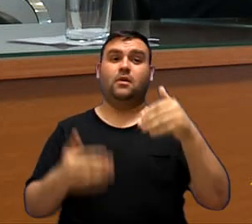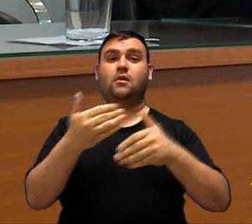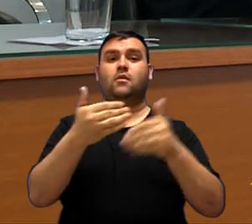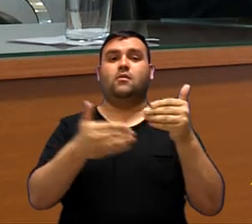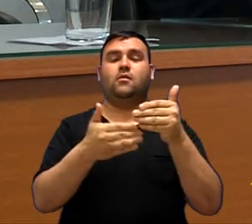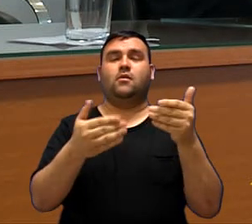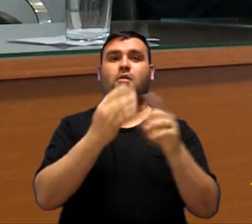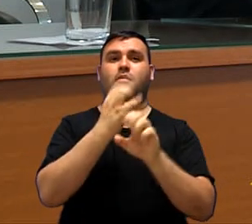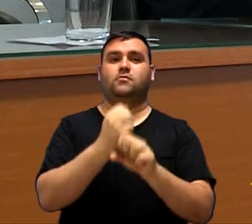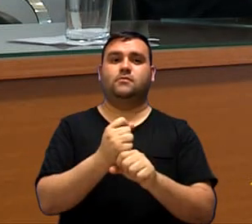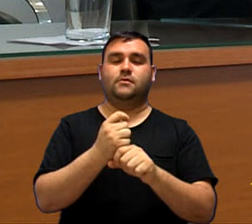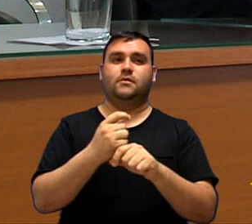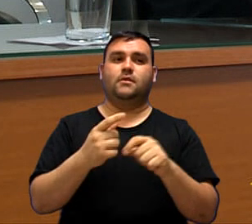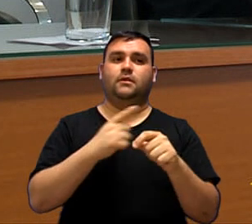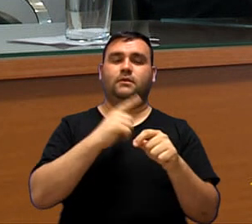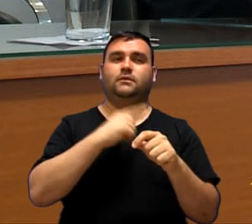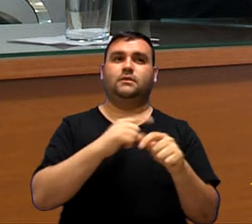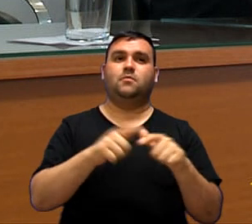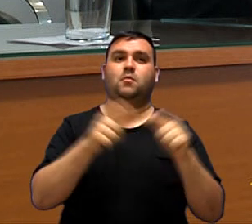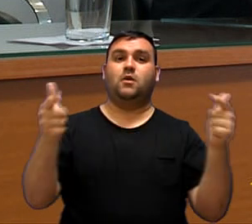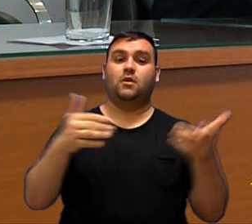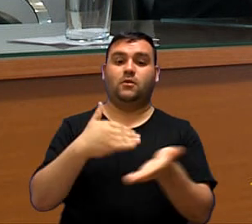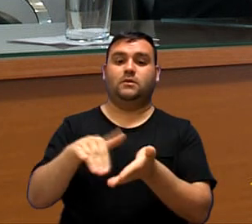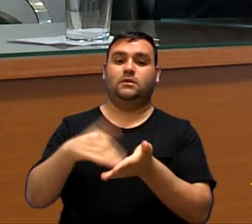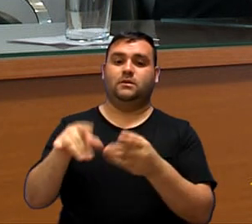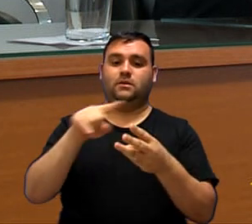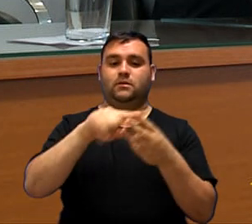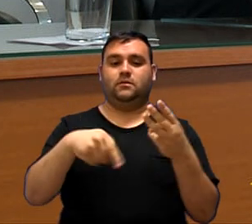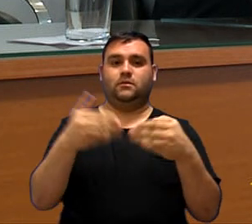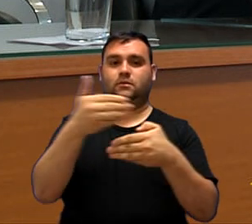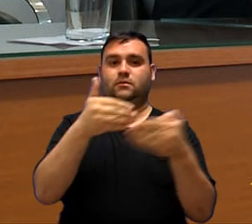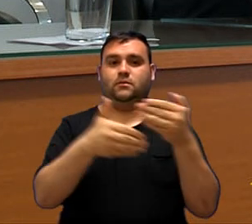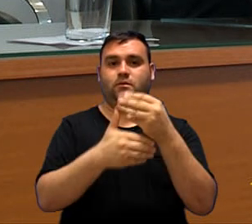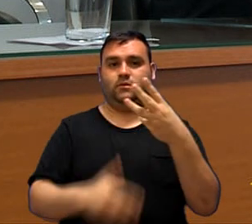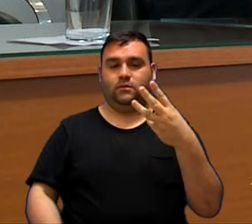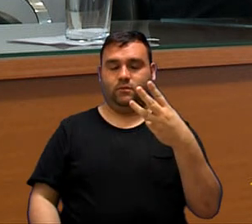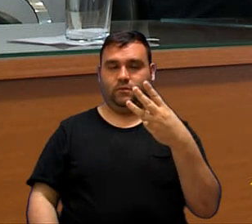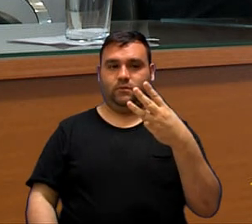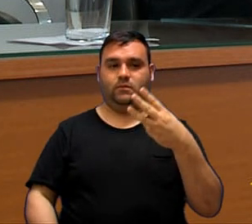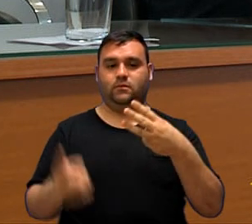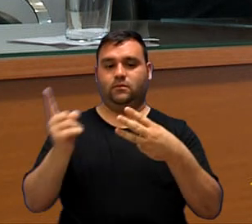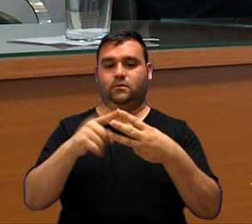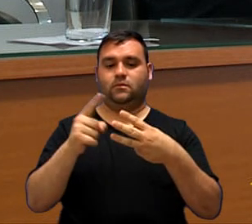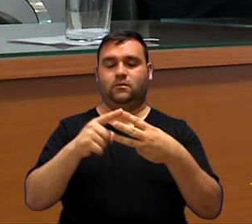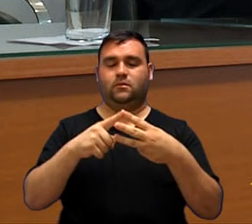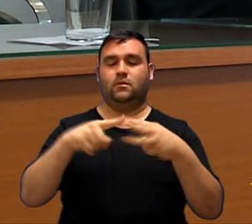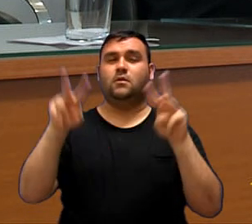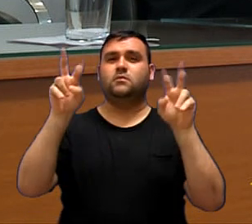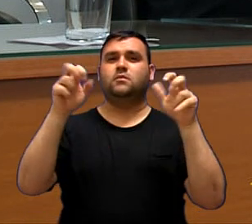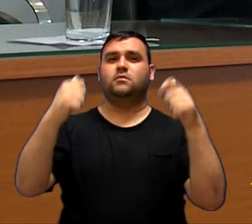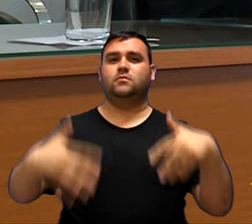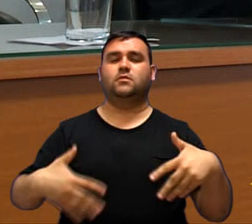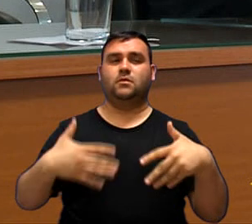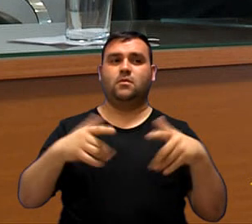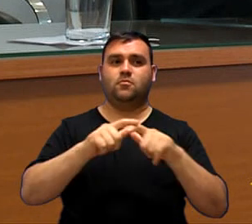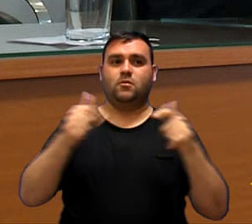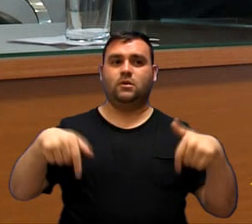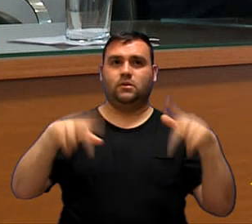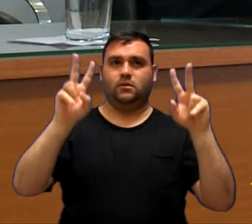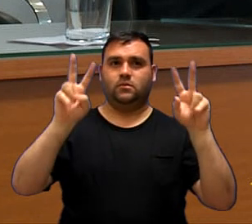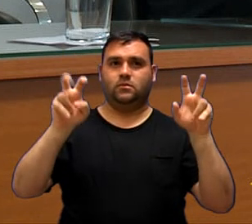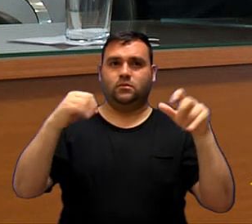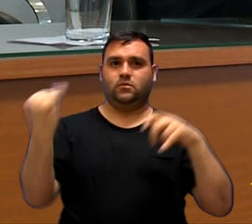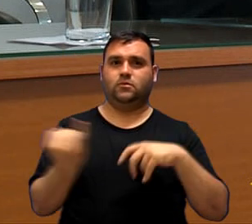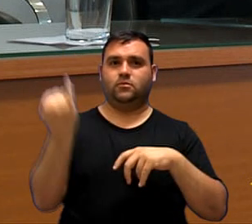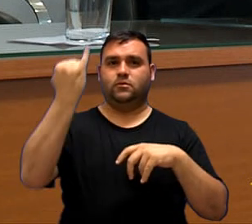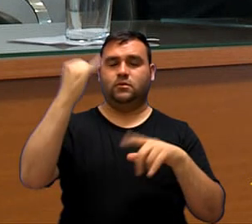orçamento macro. Agora, o orçamento da secretaria são 3 slides. Da Fazenda. Sobre o orçamento macro, um assunto